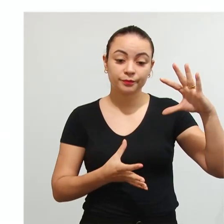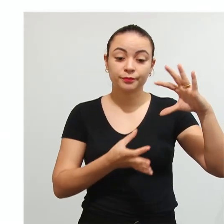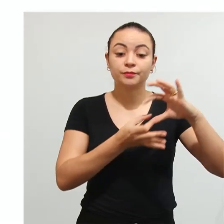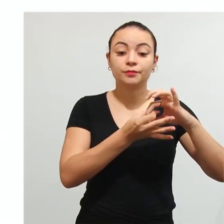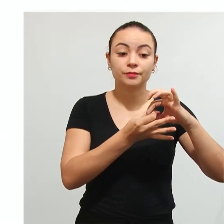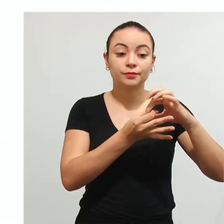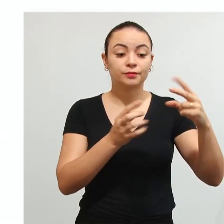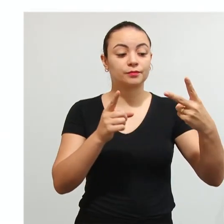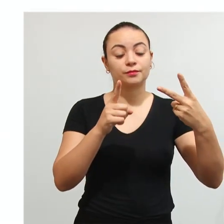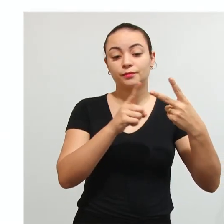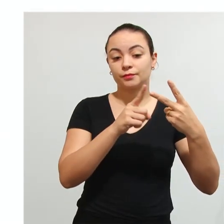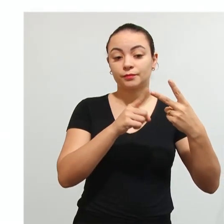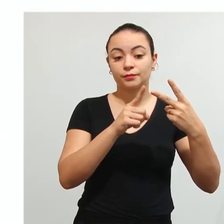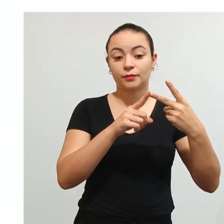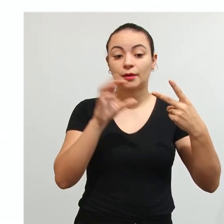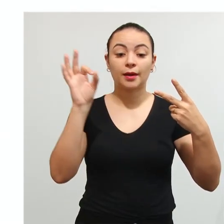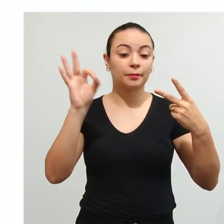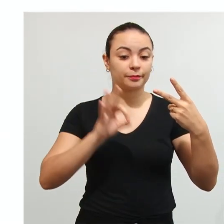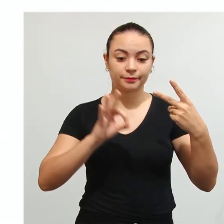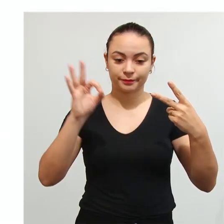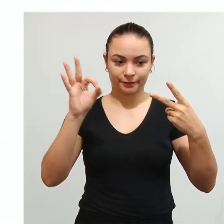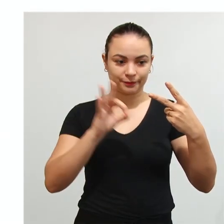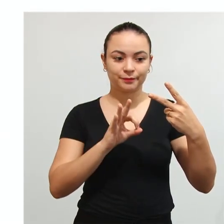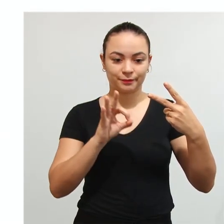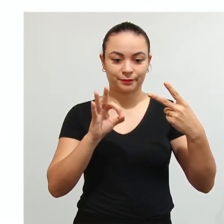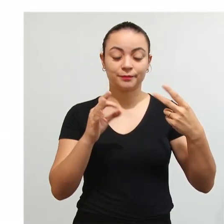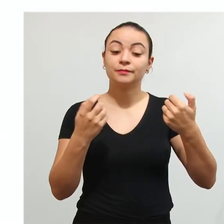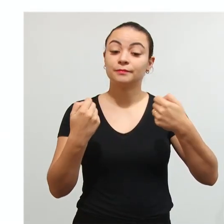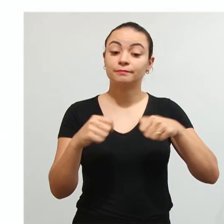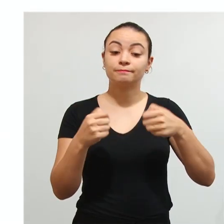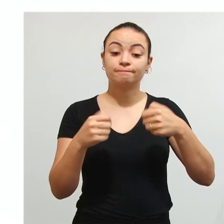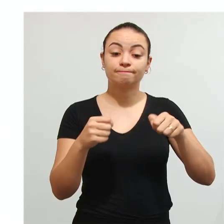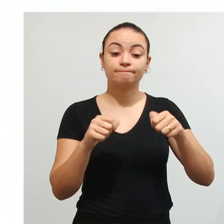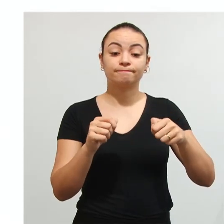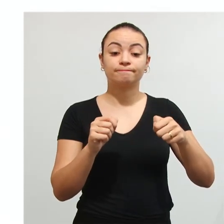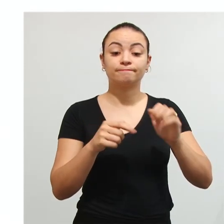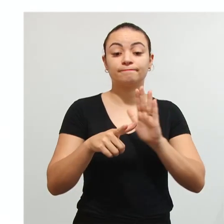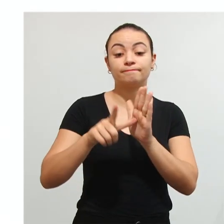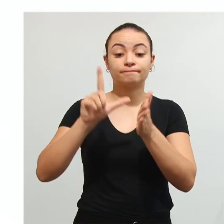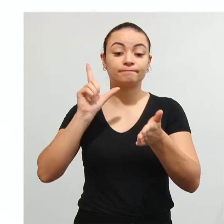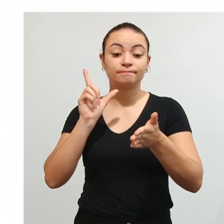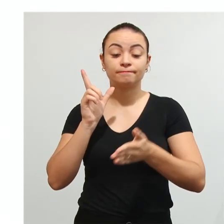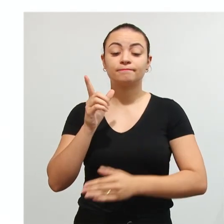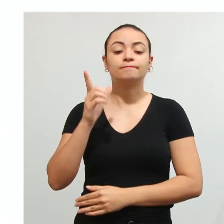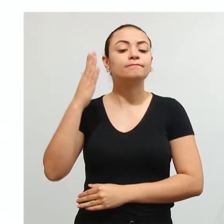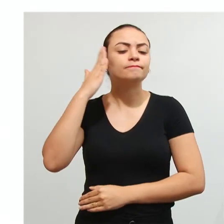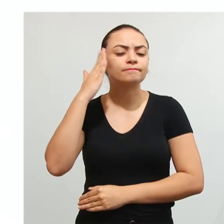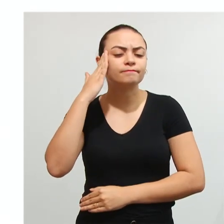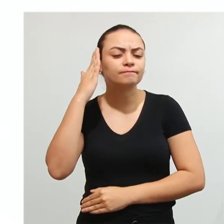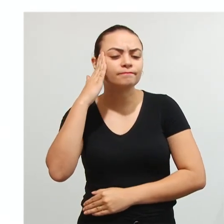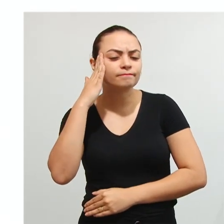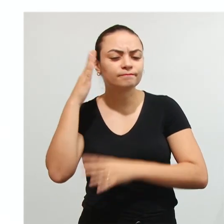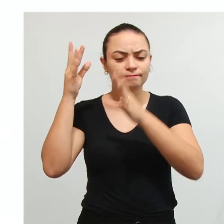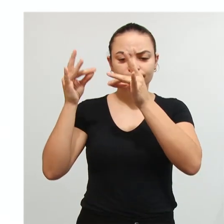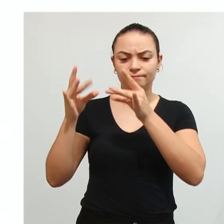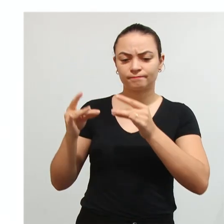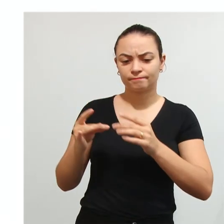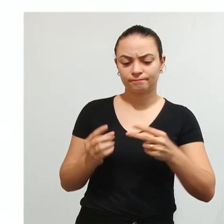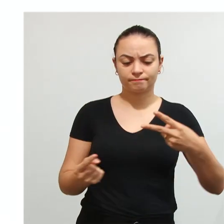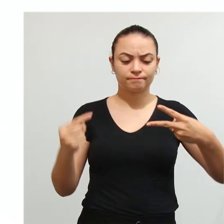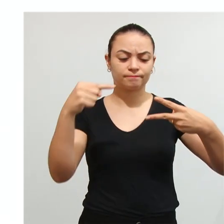é do que uma razão. Por isso eu preciso conhecer o conceito de razão para depois falar sobre